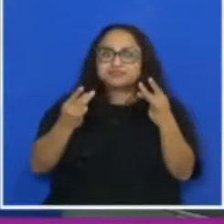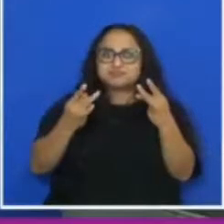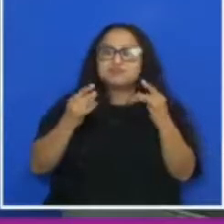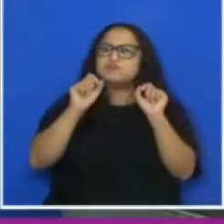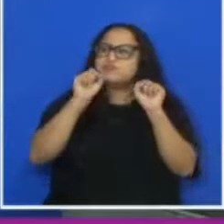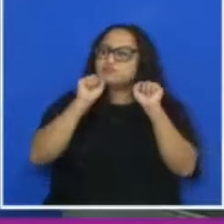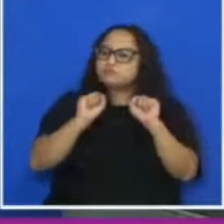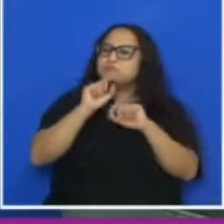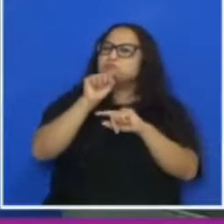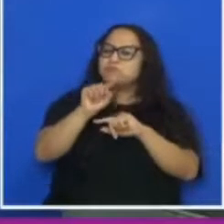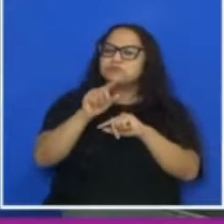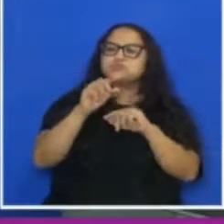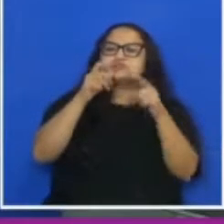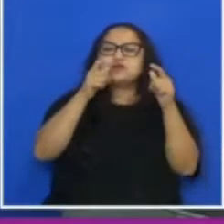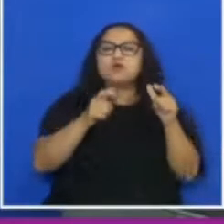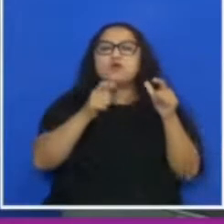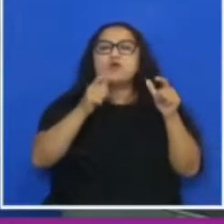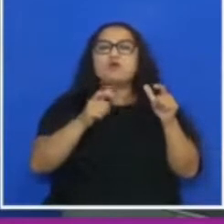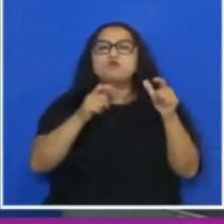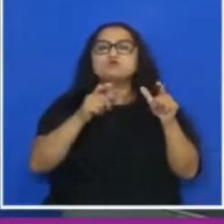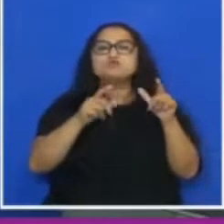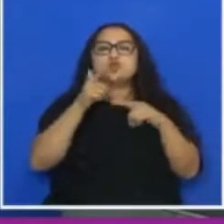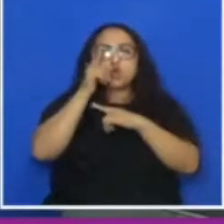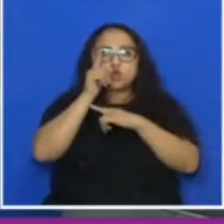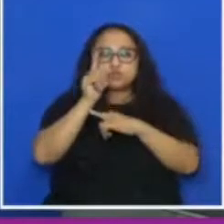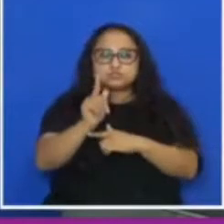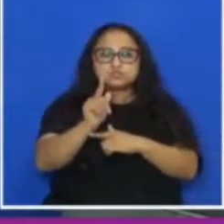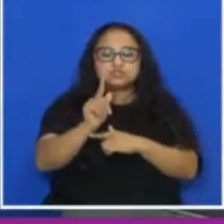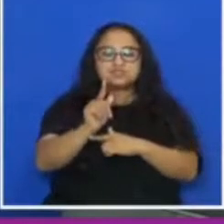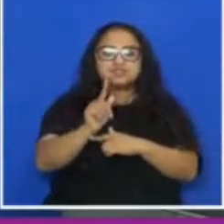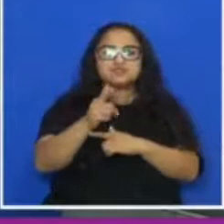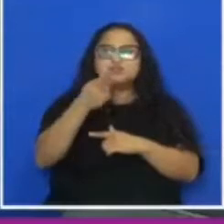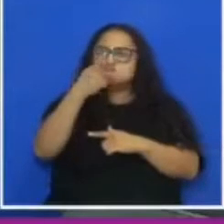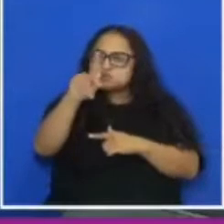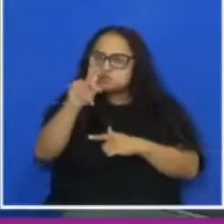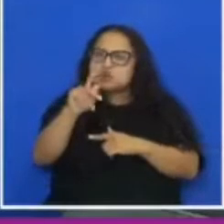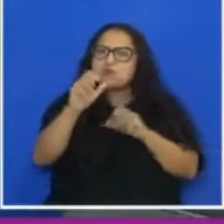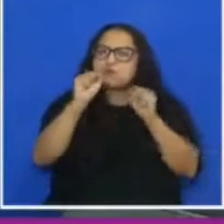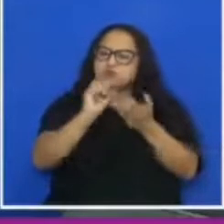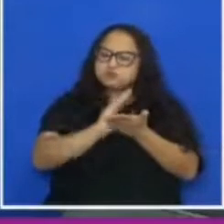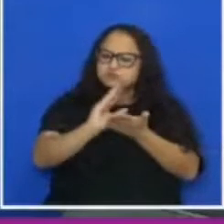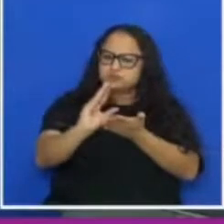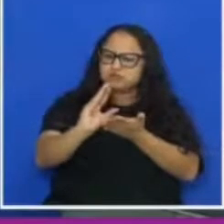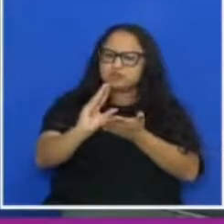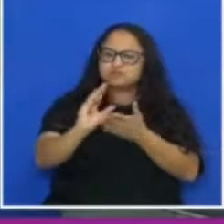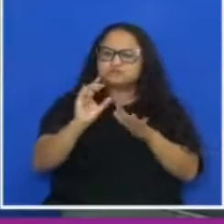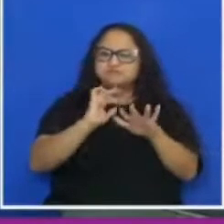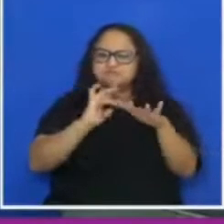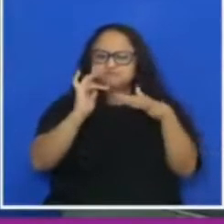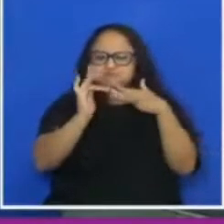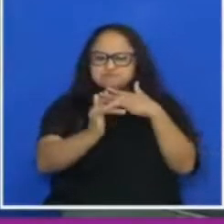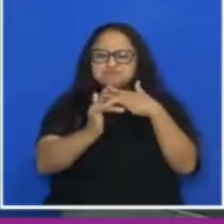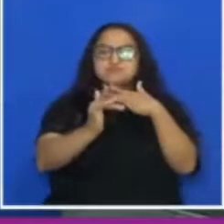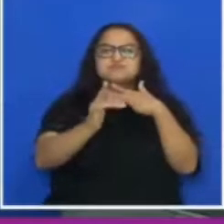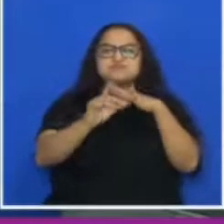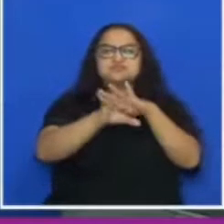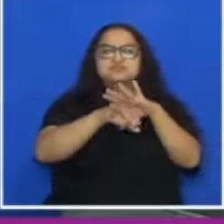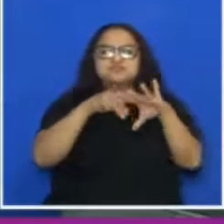Você poderá saber de onde são as apostas vencedoras ou seu prêmio está acumulado acessando a página